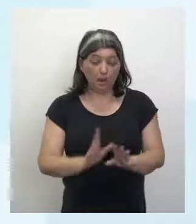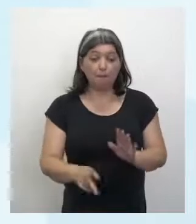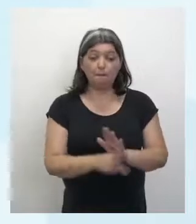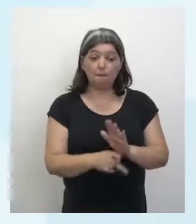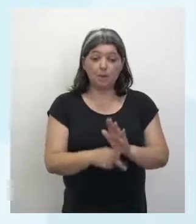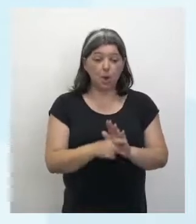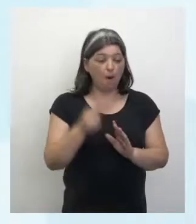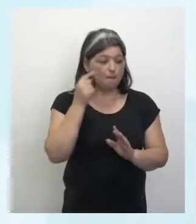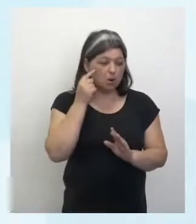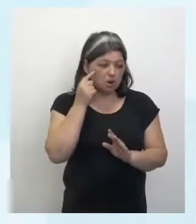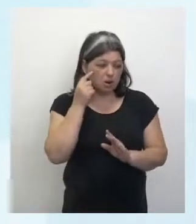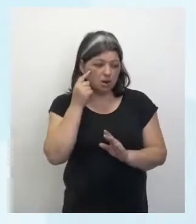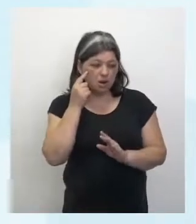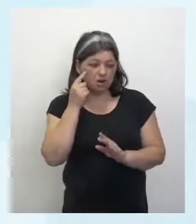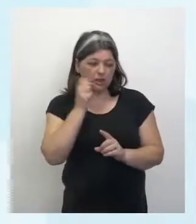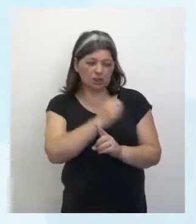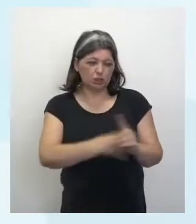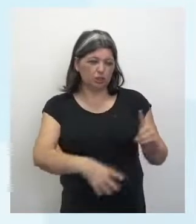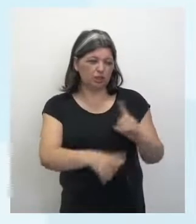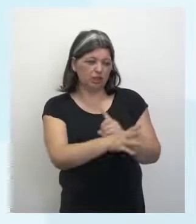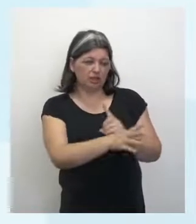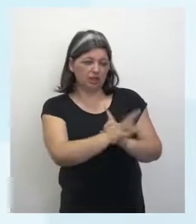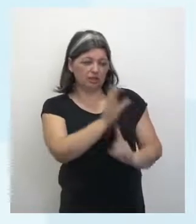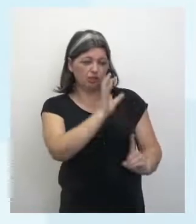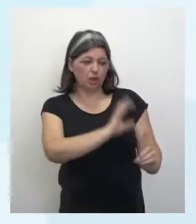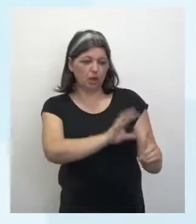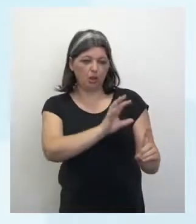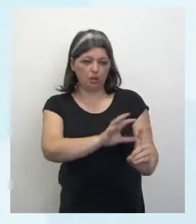bom sentido, né? Então, o indivíduo